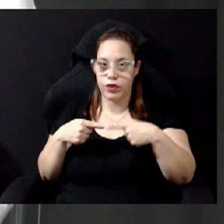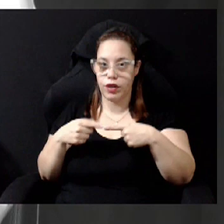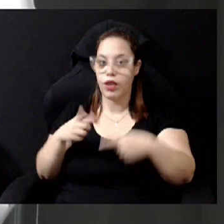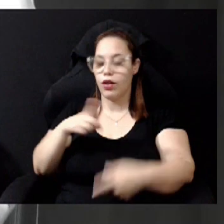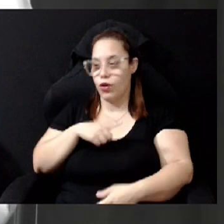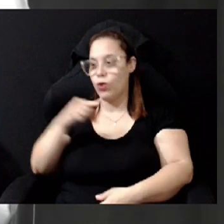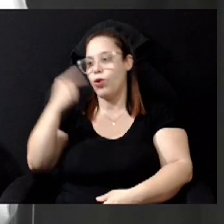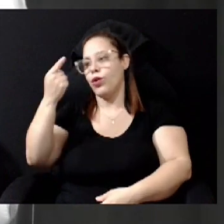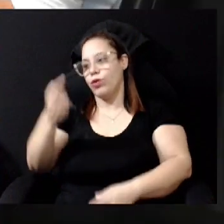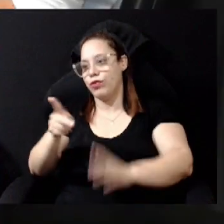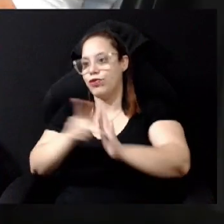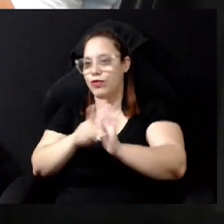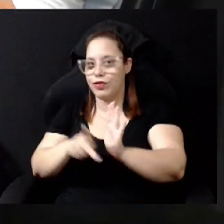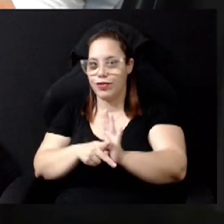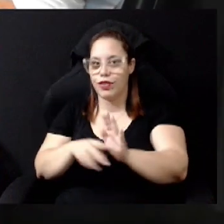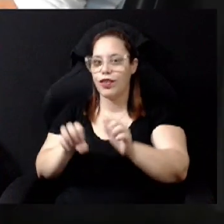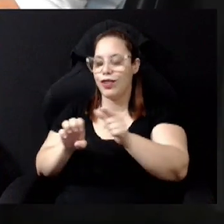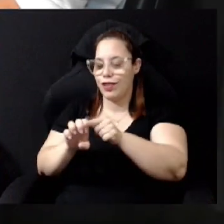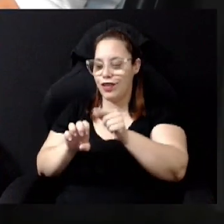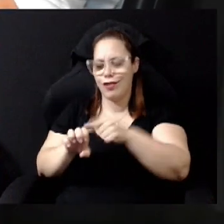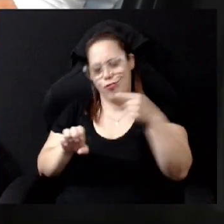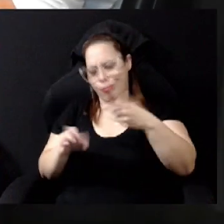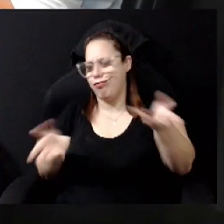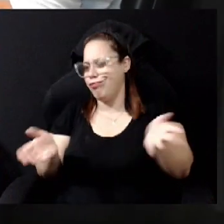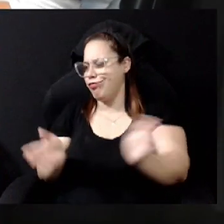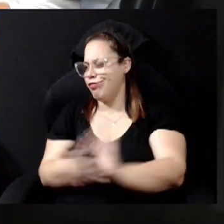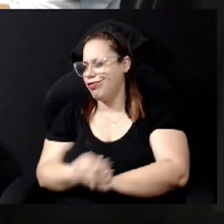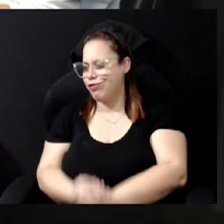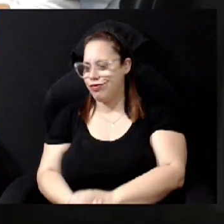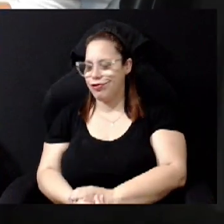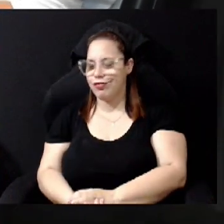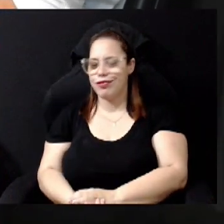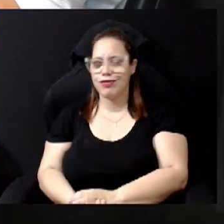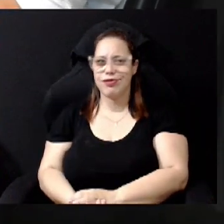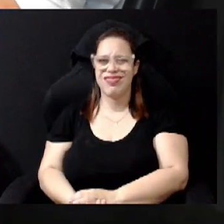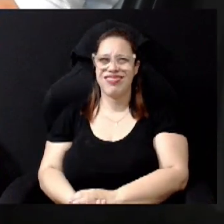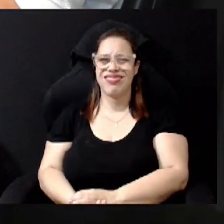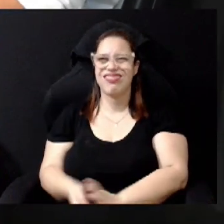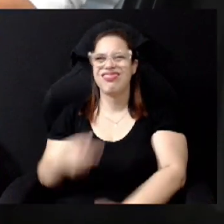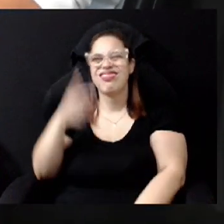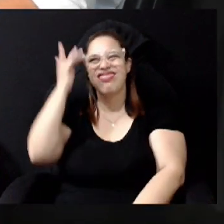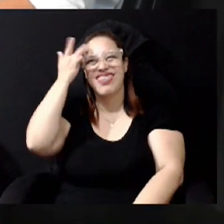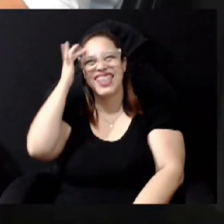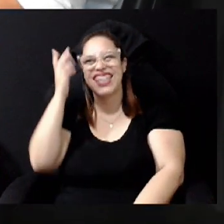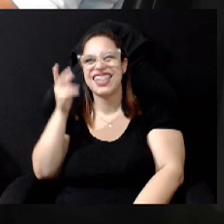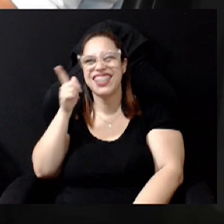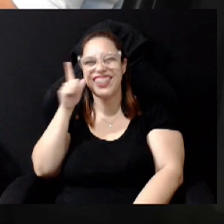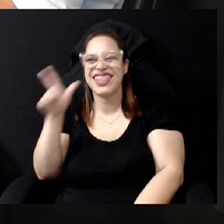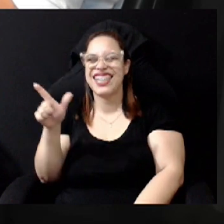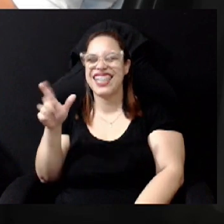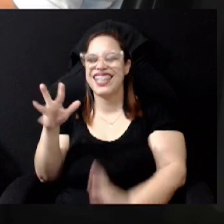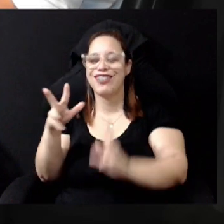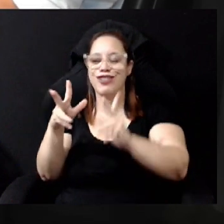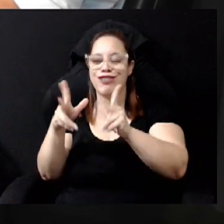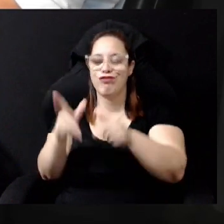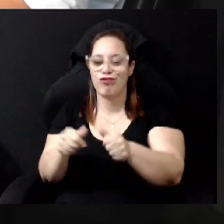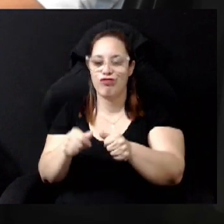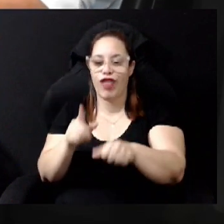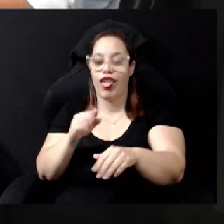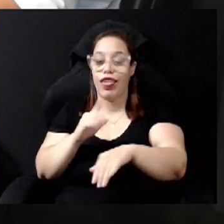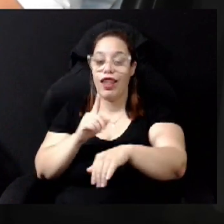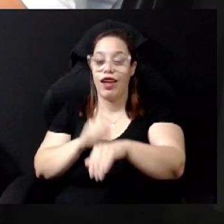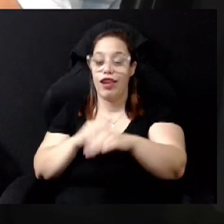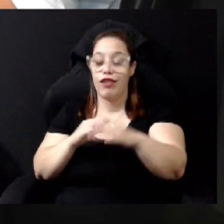Você é empreendedor, Eu sou empreendedor. E assim, eu achei que eu dava conta de fazer tudo, eu achei que dava tempo de fazer. Só que